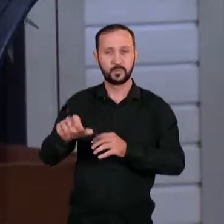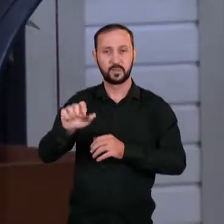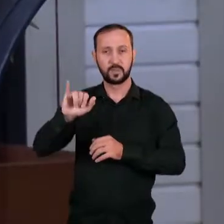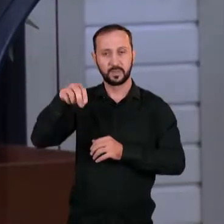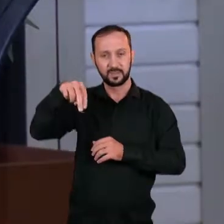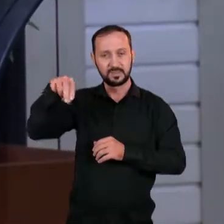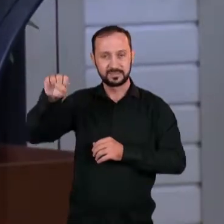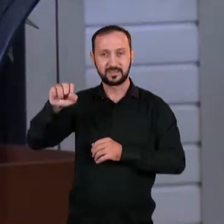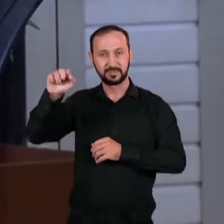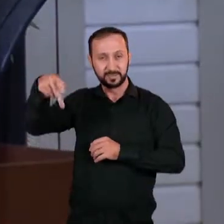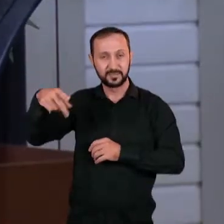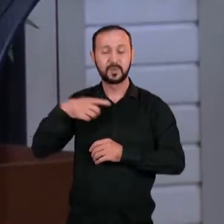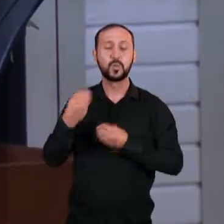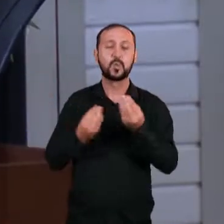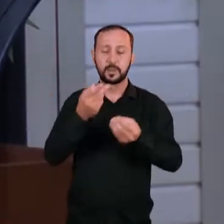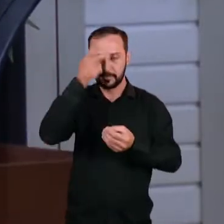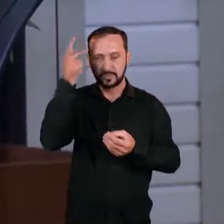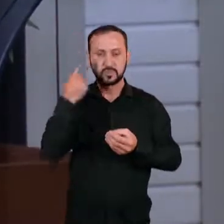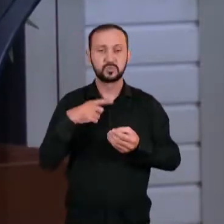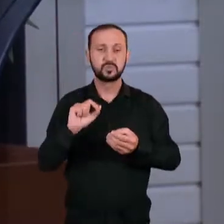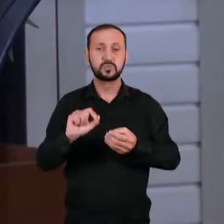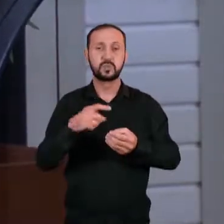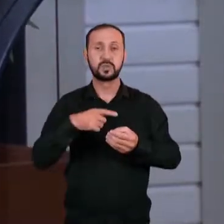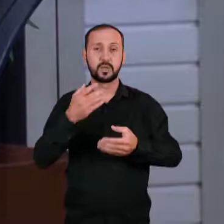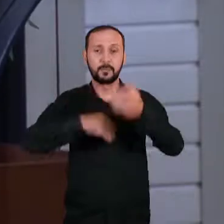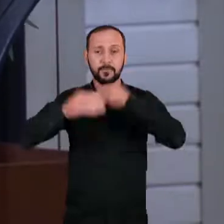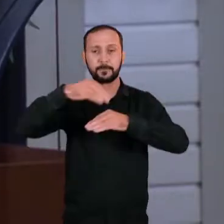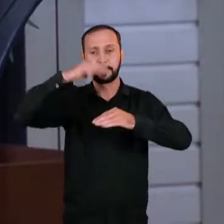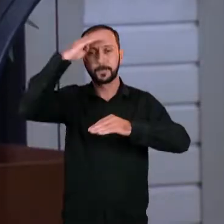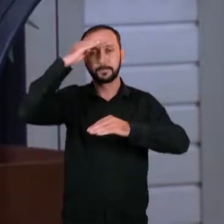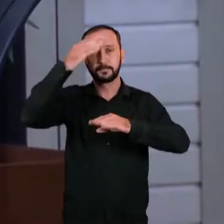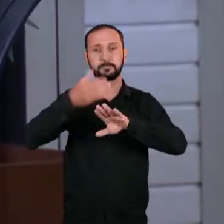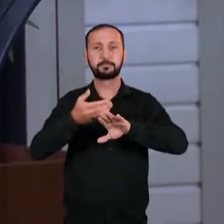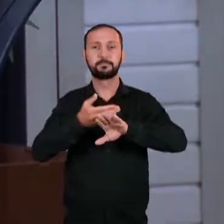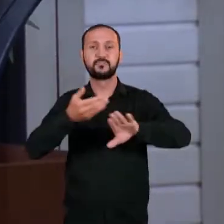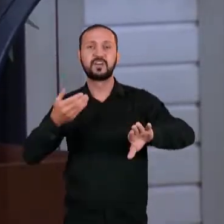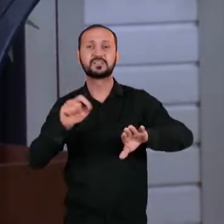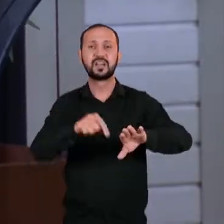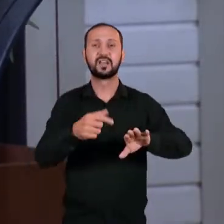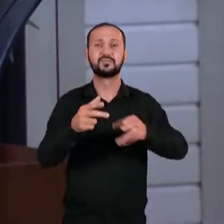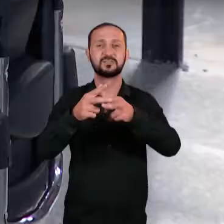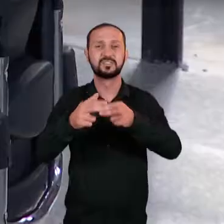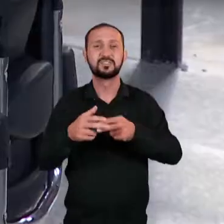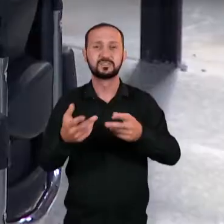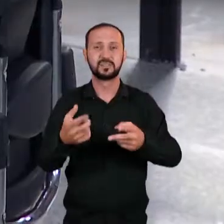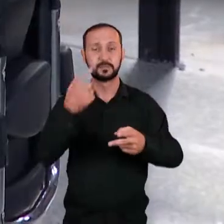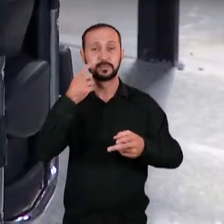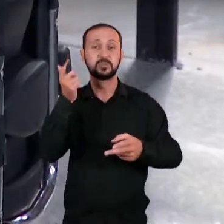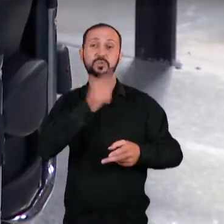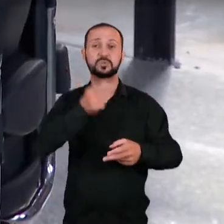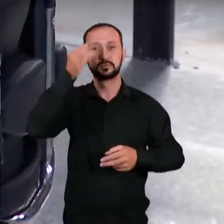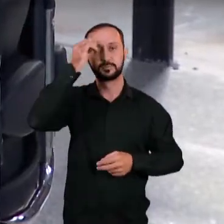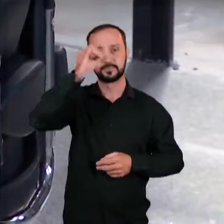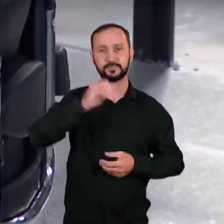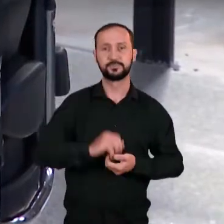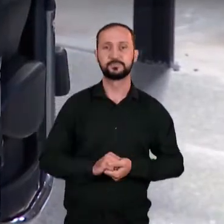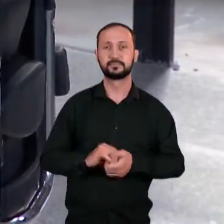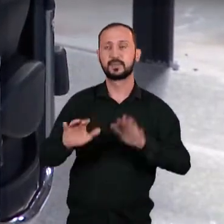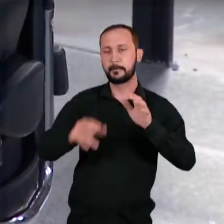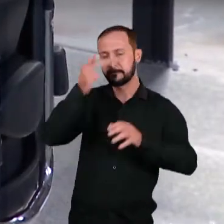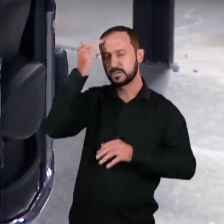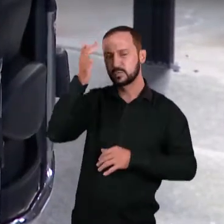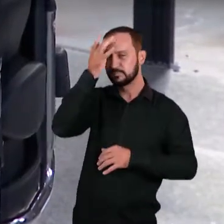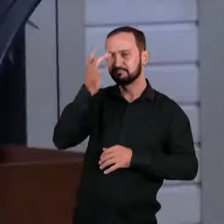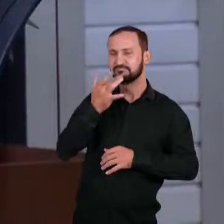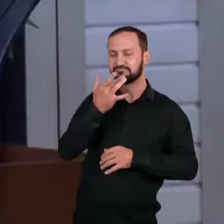gente perde de funcionário que está afastado por burnout, né? Para a gente conseguir montar uma estratégia de prevenção. E tem muita gente que se enquadra